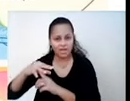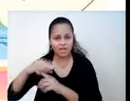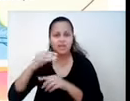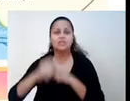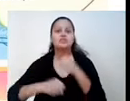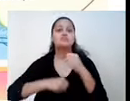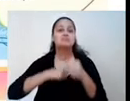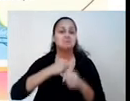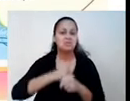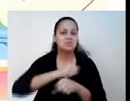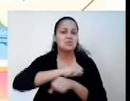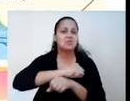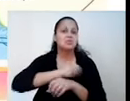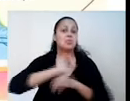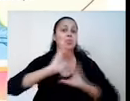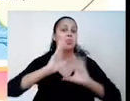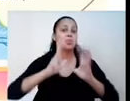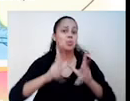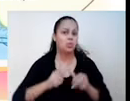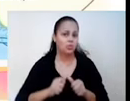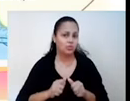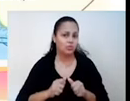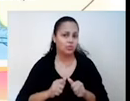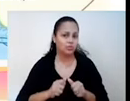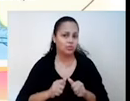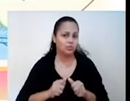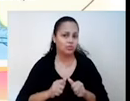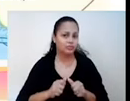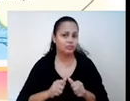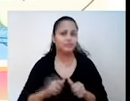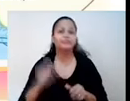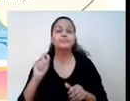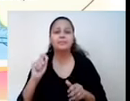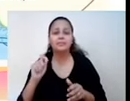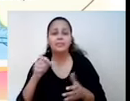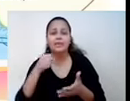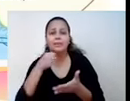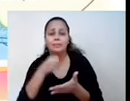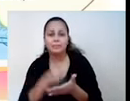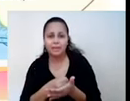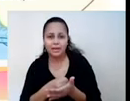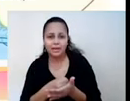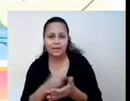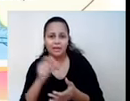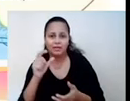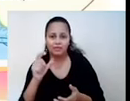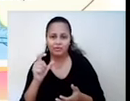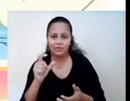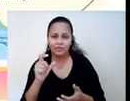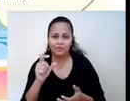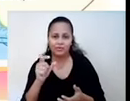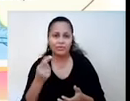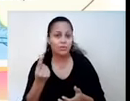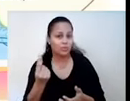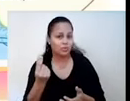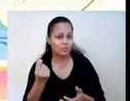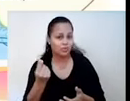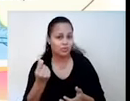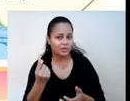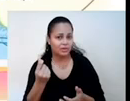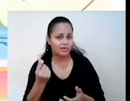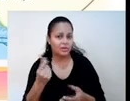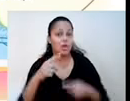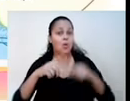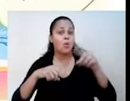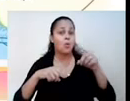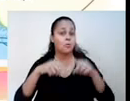Pessoal, para os nobres dos feudos, que pagavam mercadorias com moedas, eram vendidos produtos